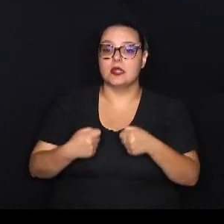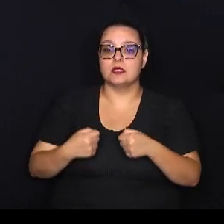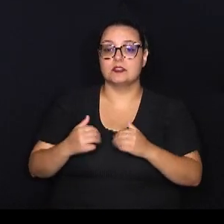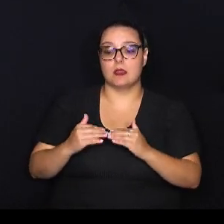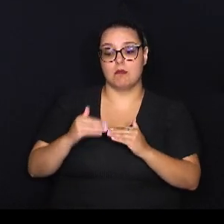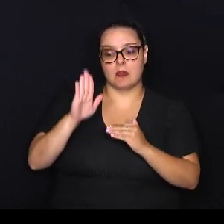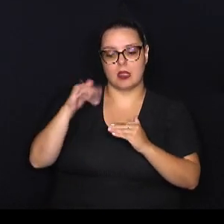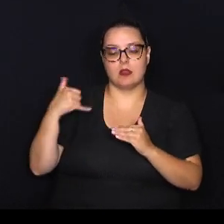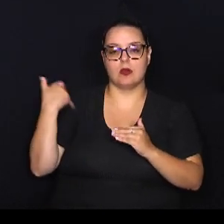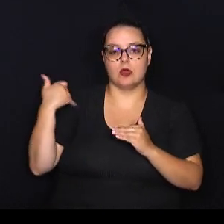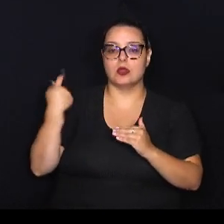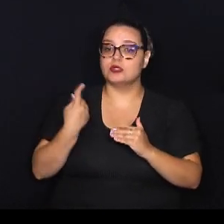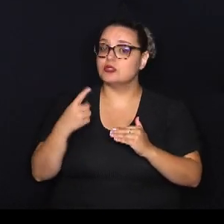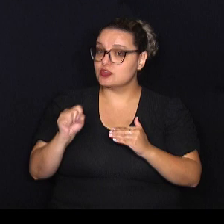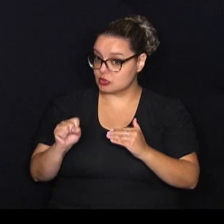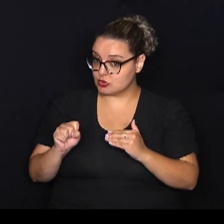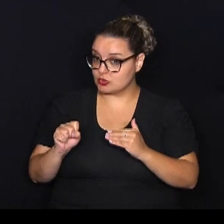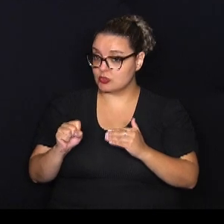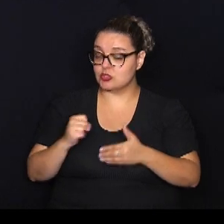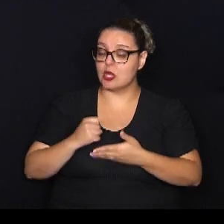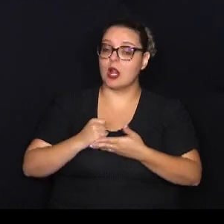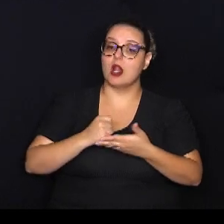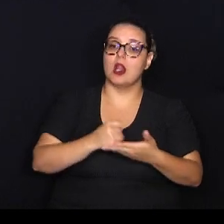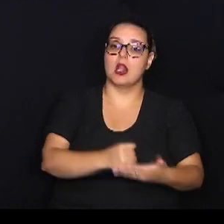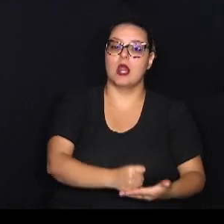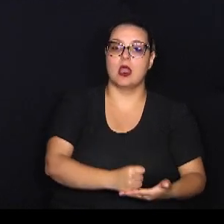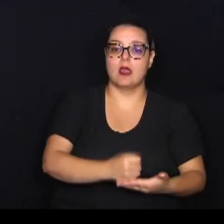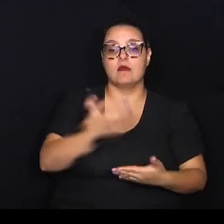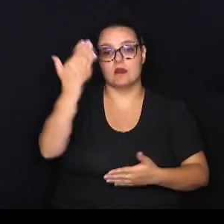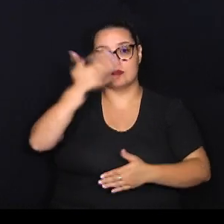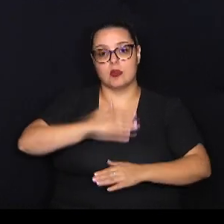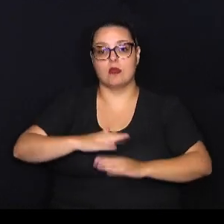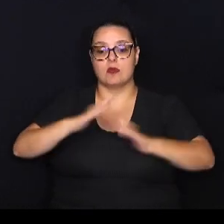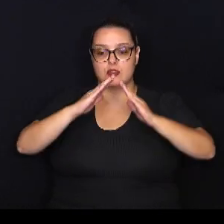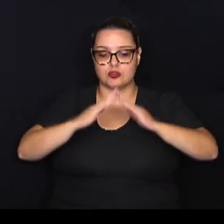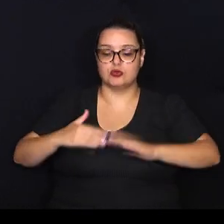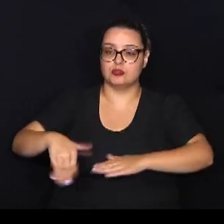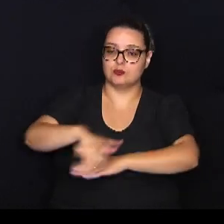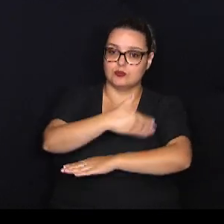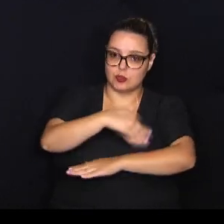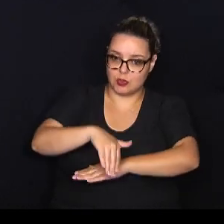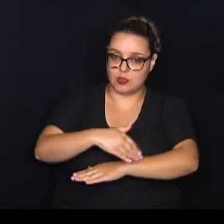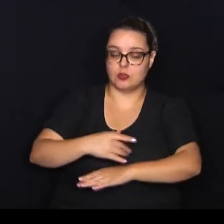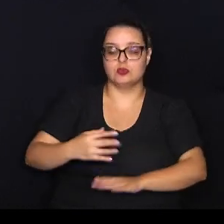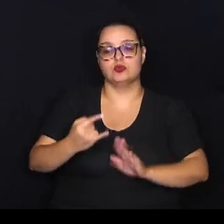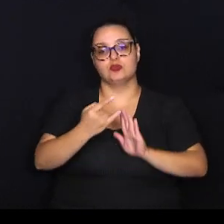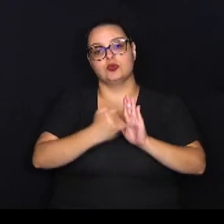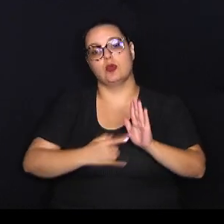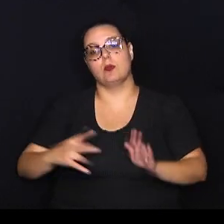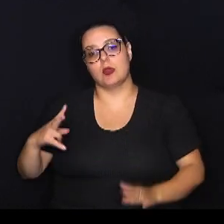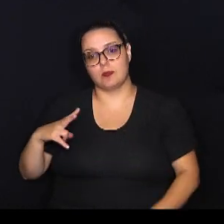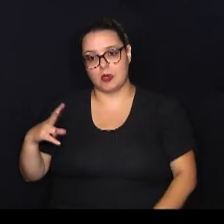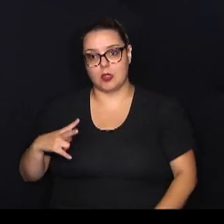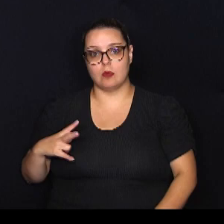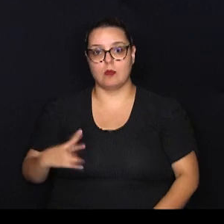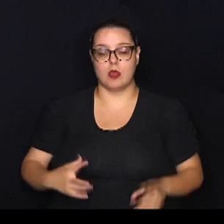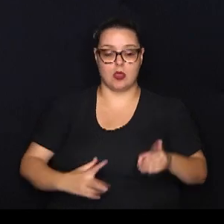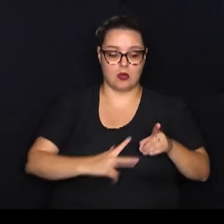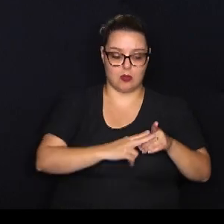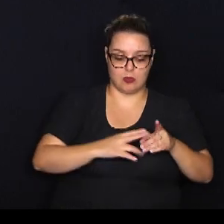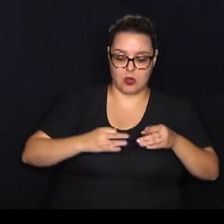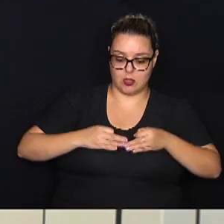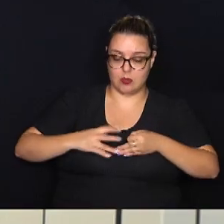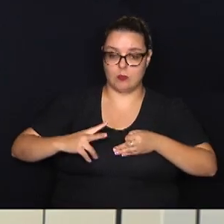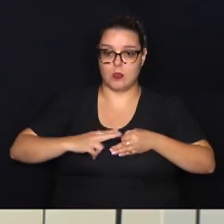de 18 anos, leve o comprovante de endereço, os documentos pessoais. A castração do